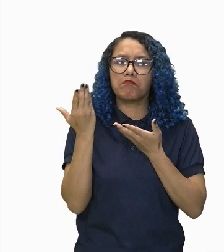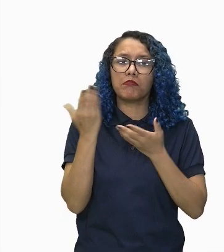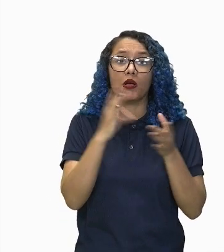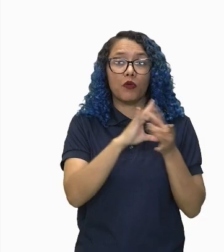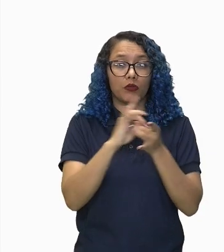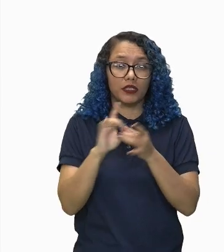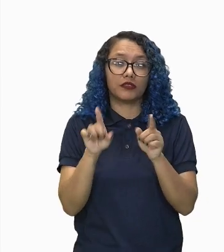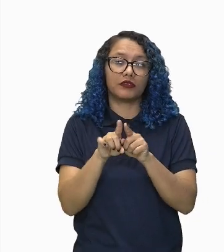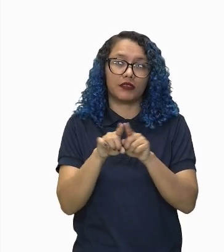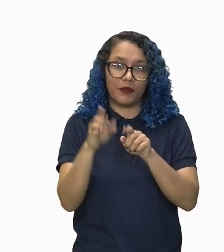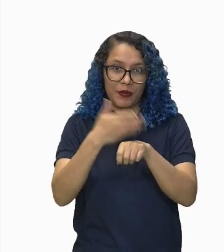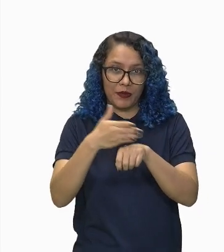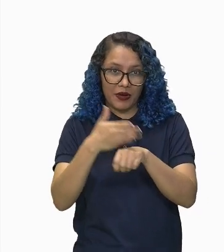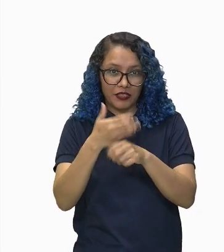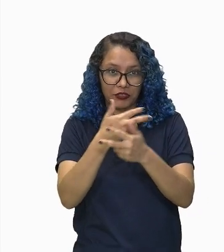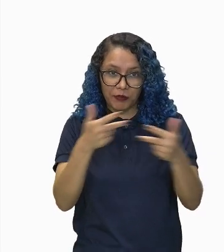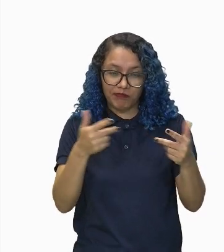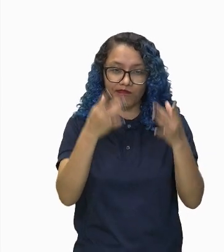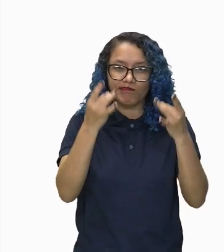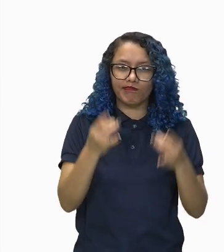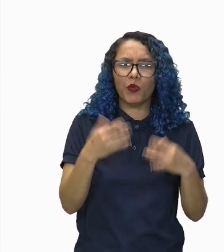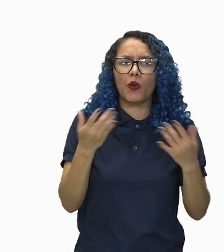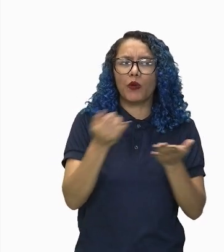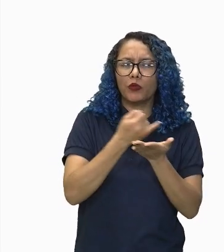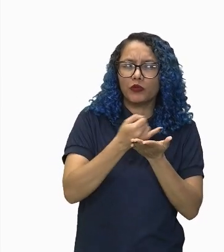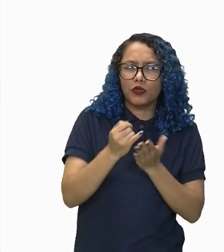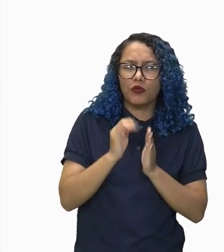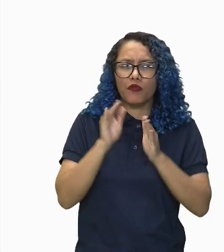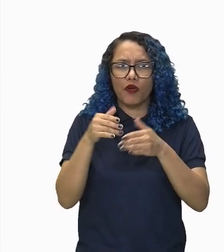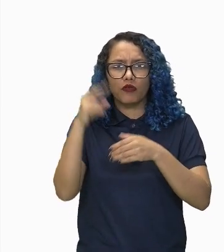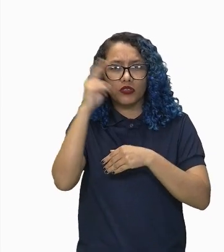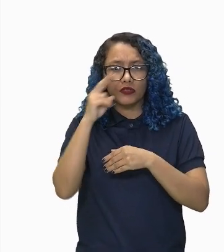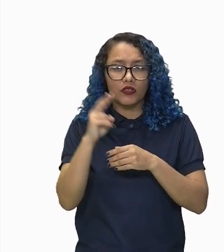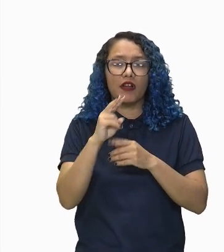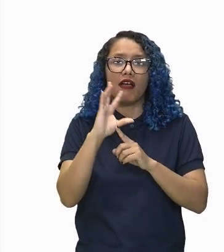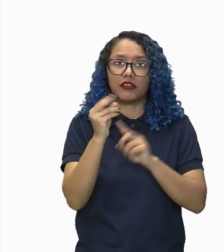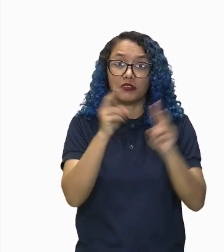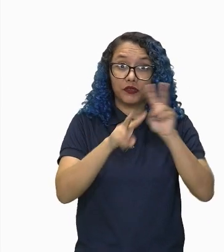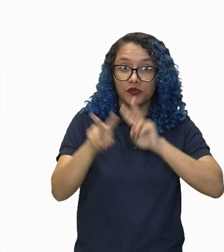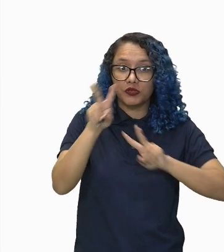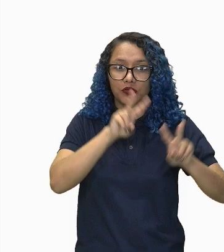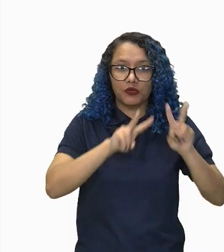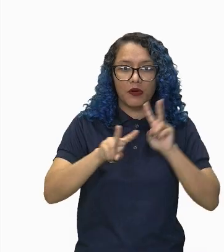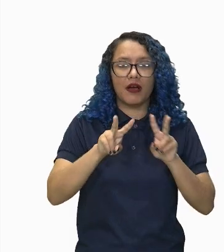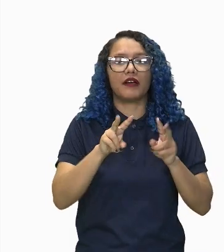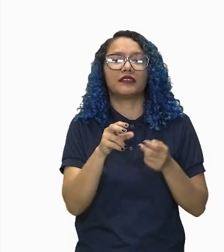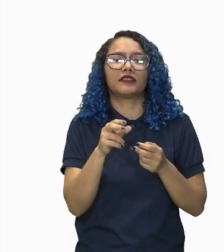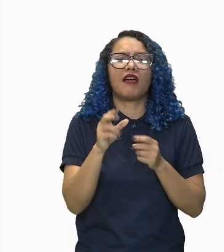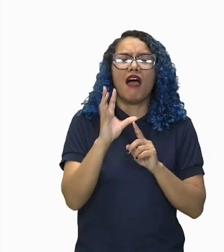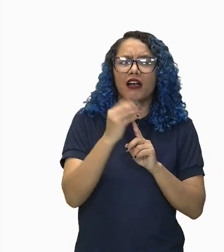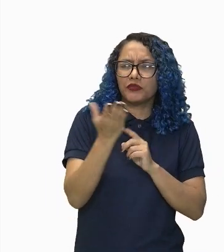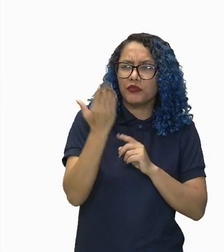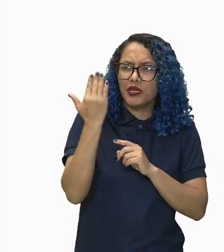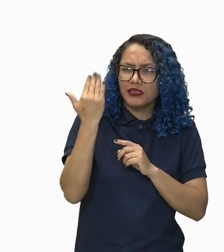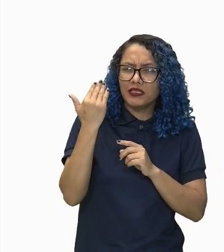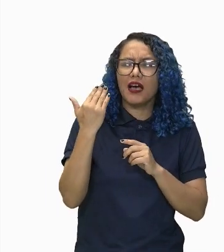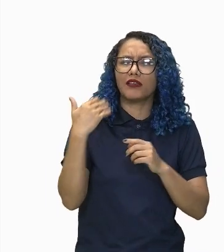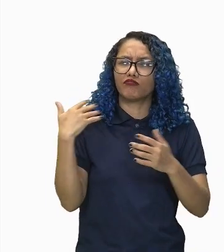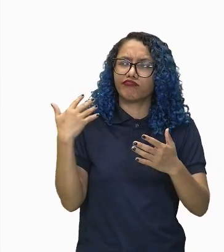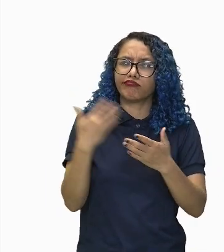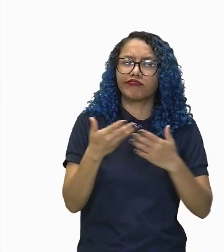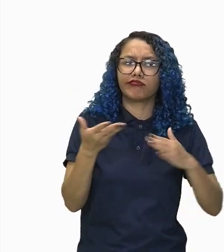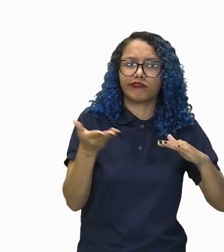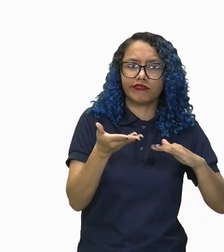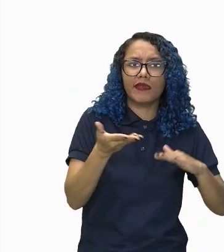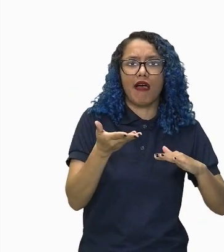e práticas. E o detalhamento é introdução à história das artes visuais, da arte primitiva, arte